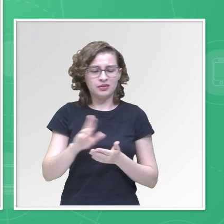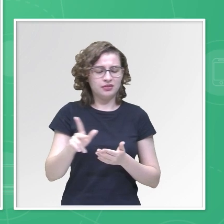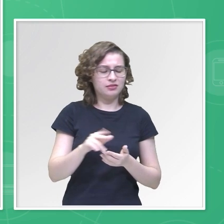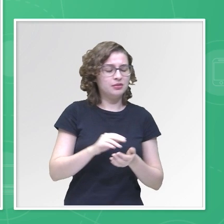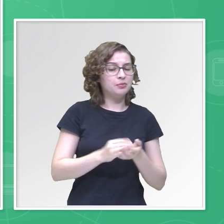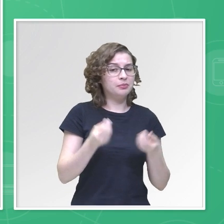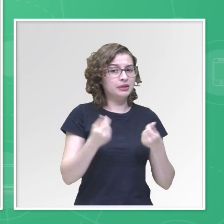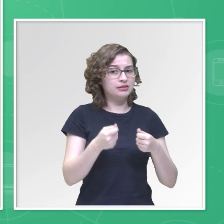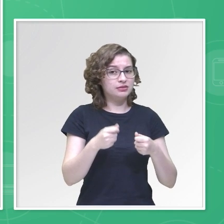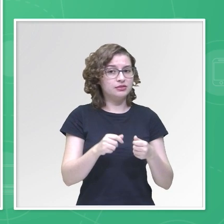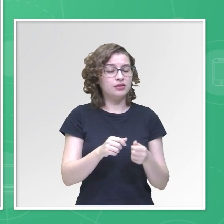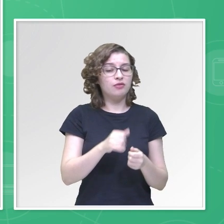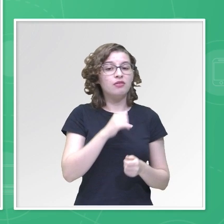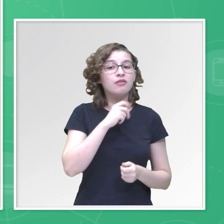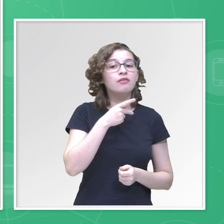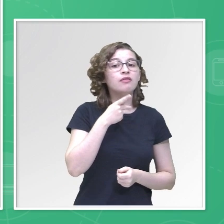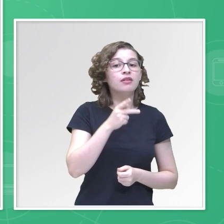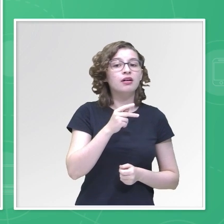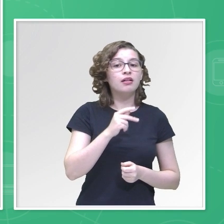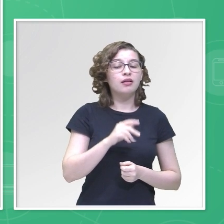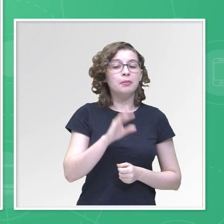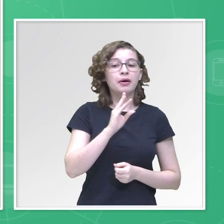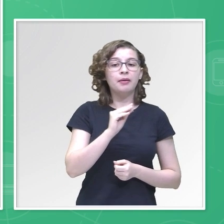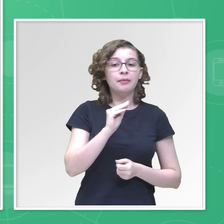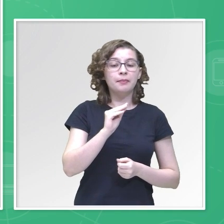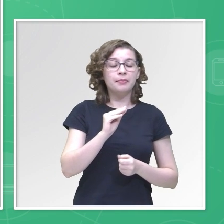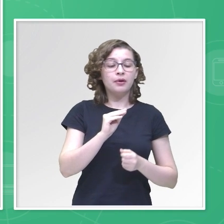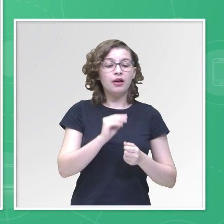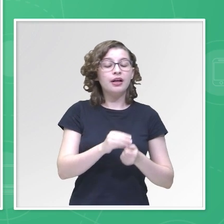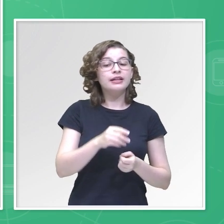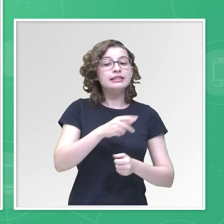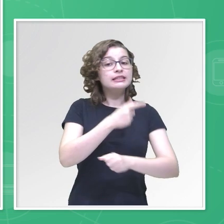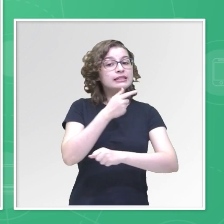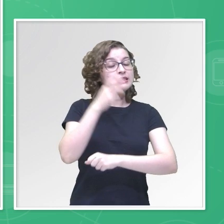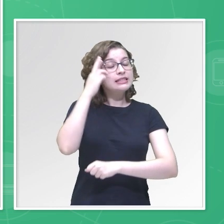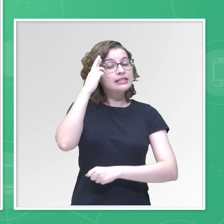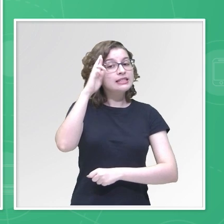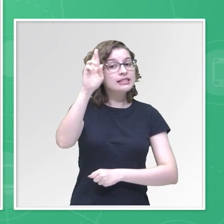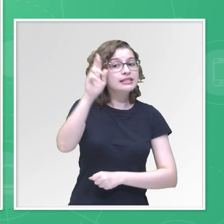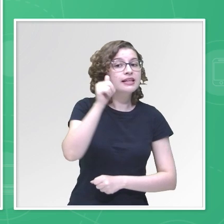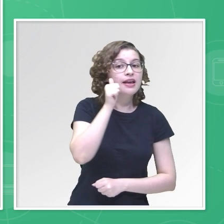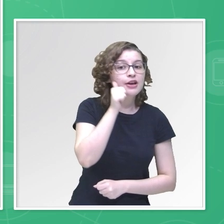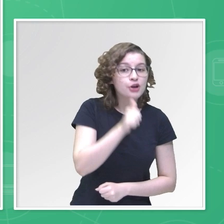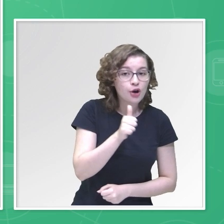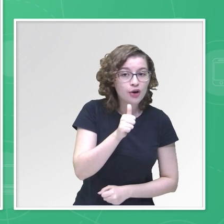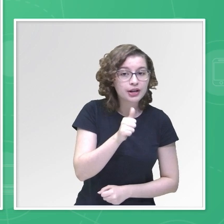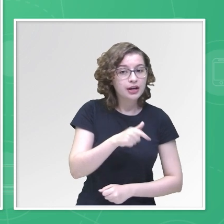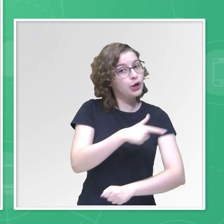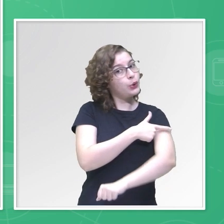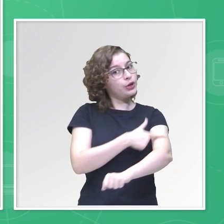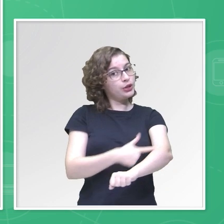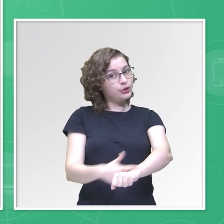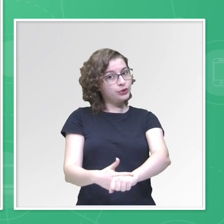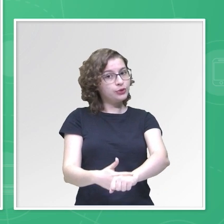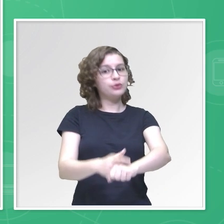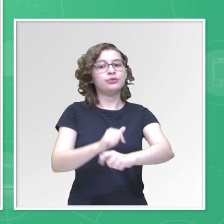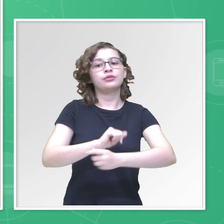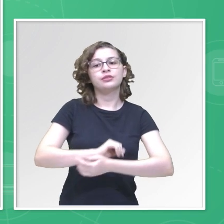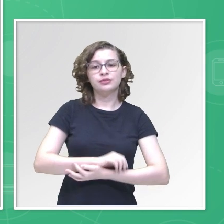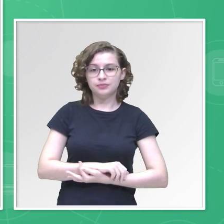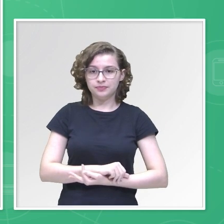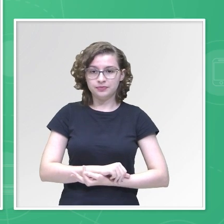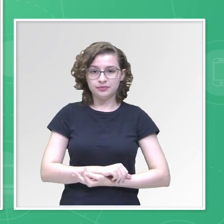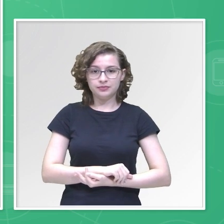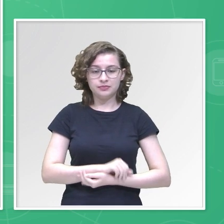que para demonstrar sua educação né então já massa fala direta a personagem usa a forma de